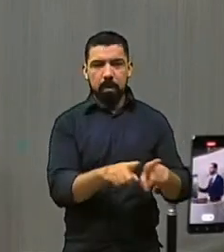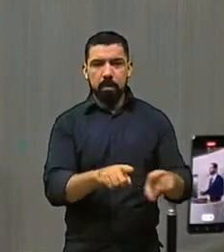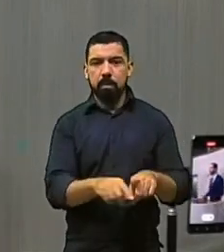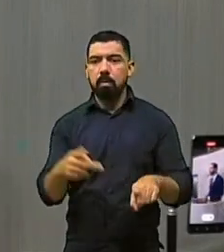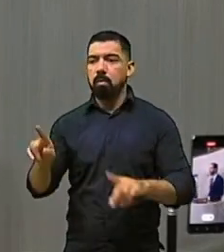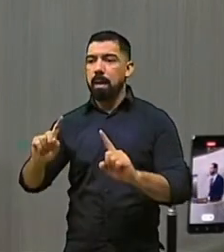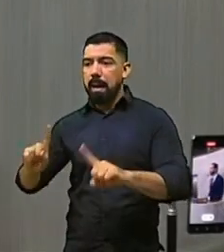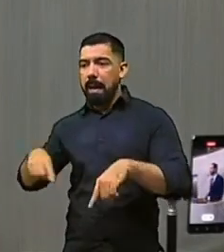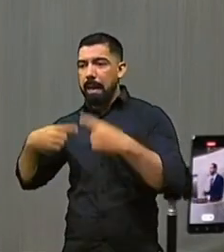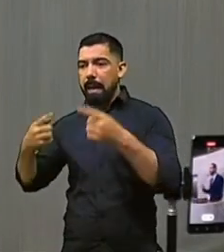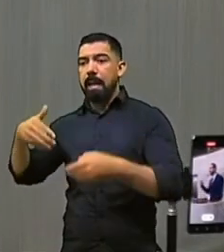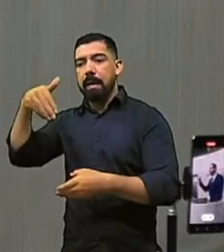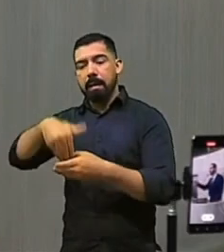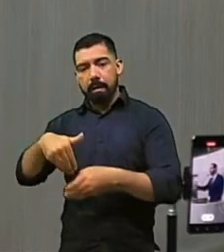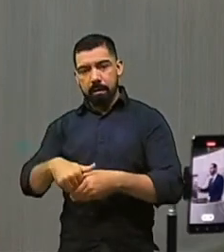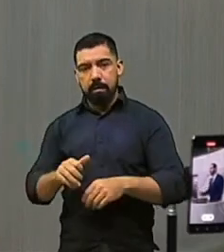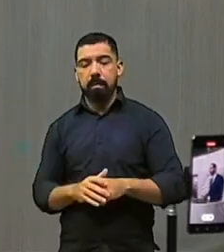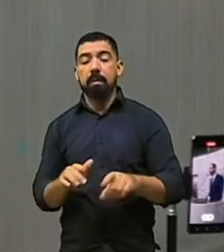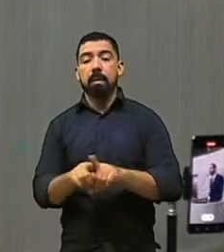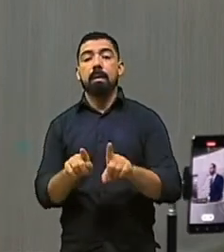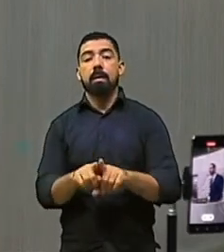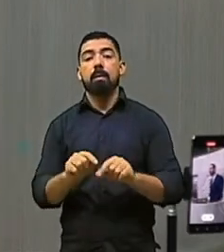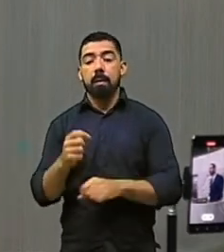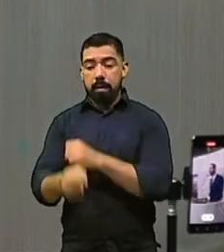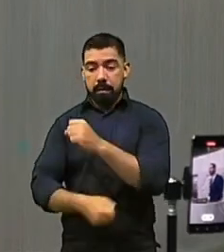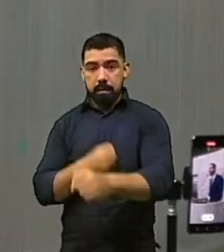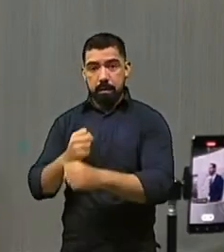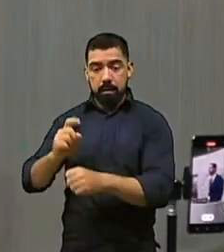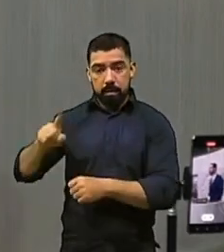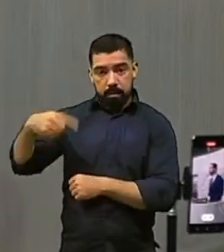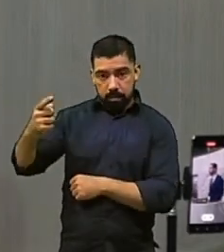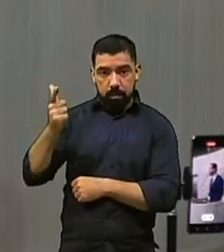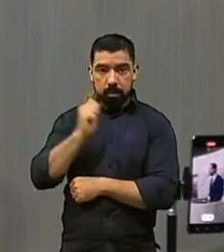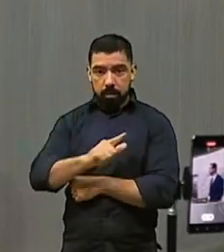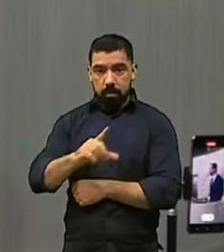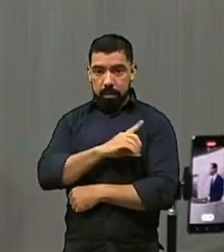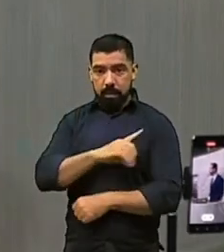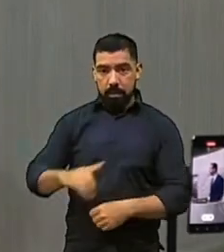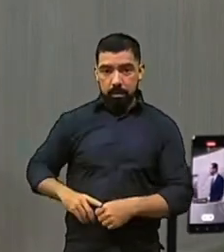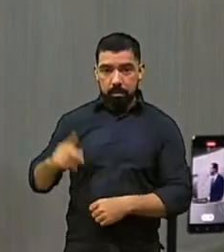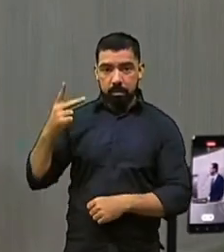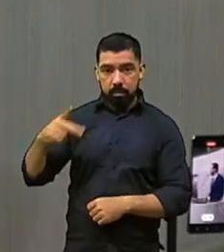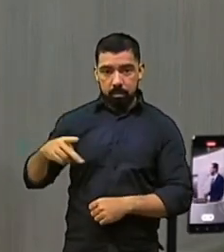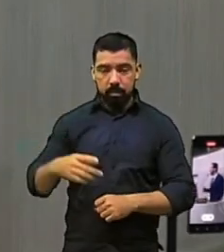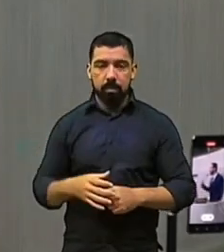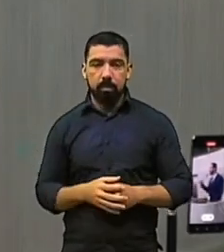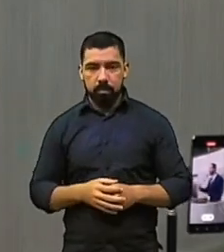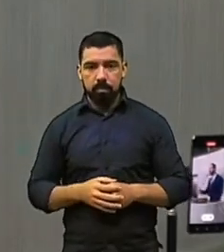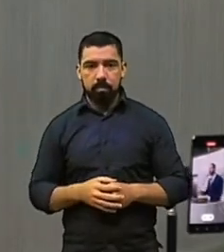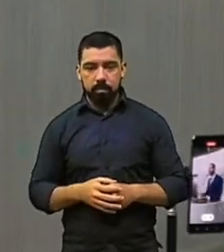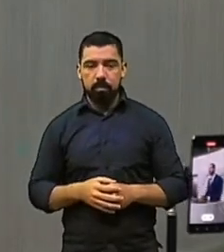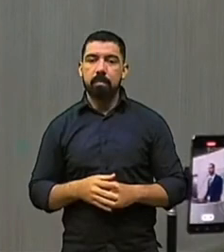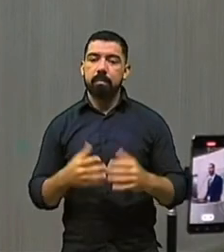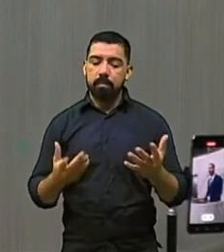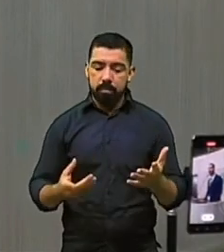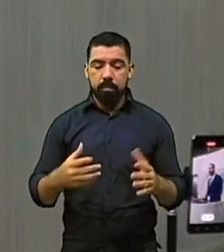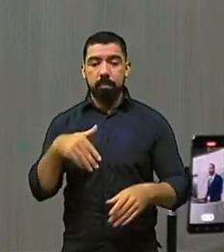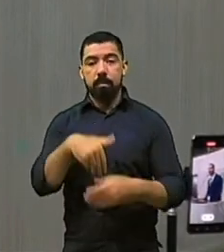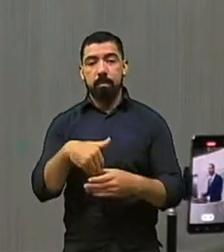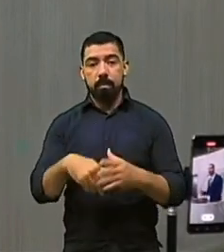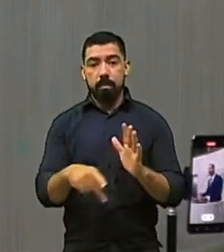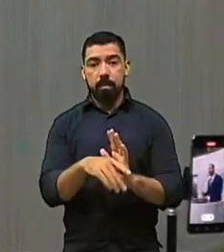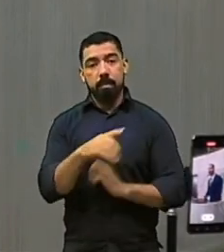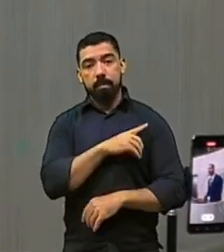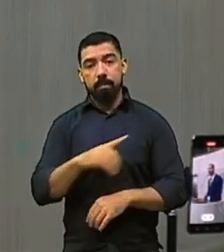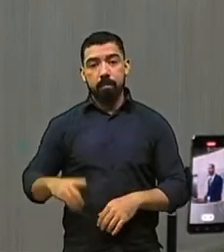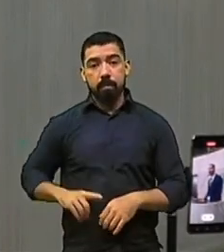sua reeleição, quanto também pela eleição do ano seguinte para se eleger seus deputados. E a eleição de deputado é